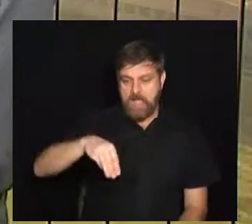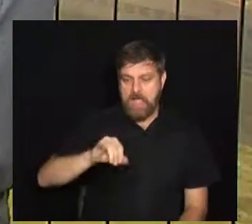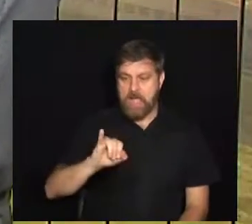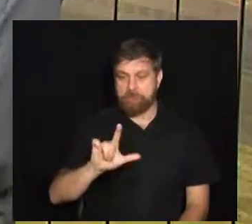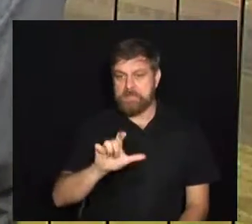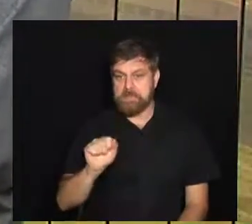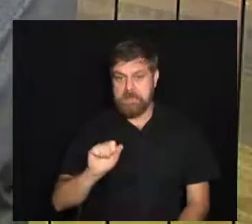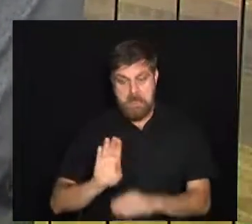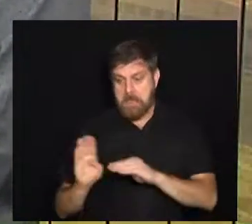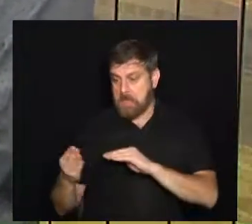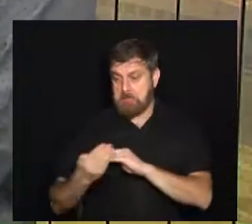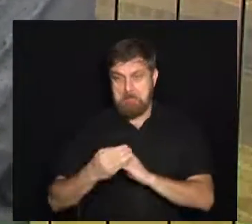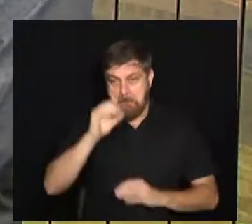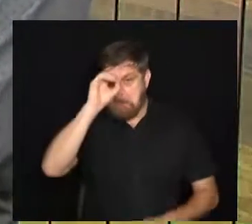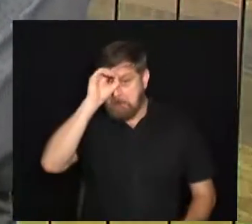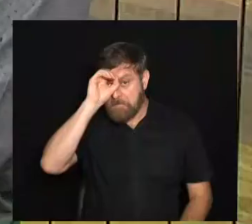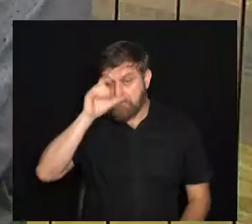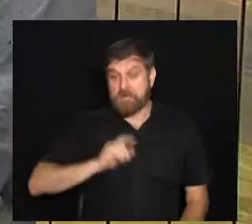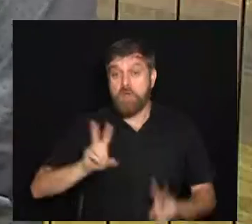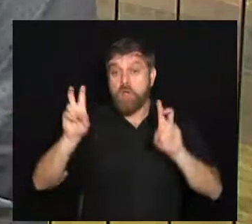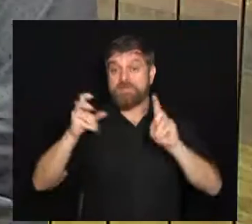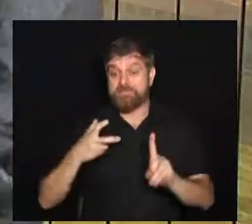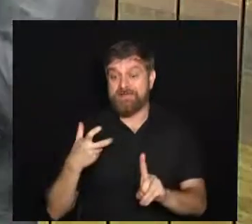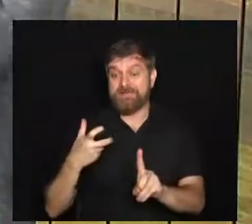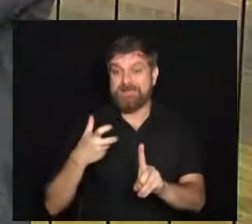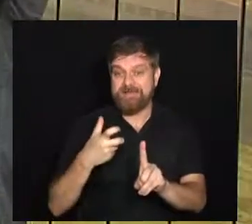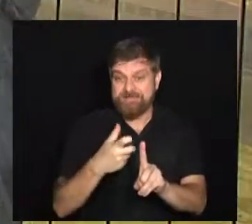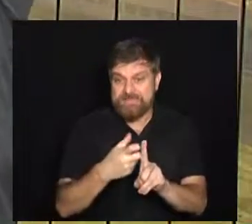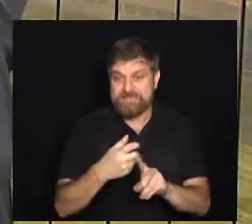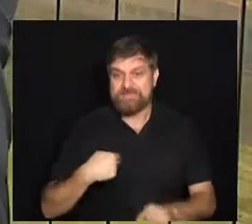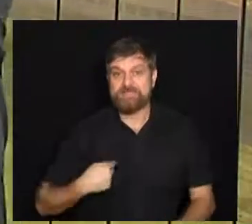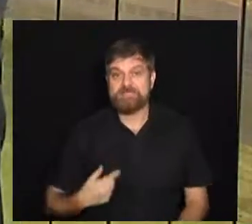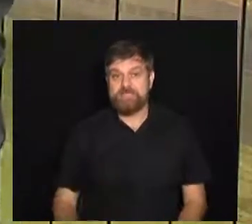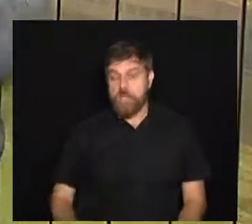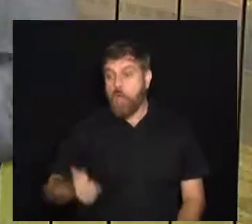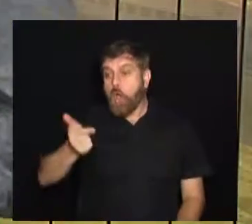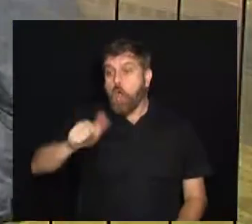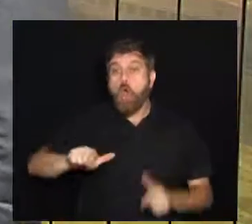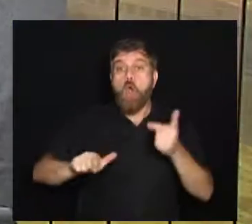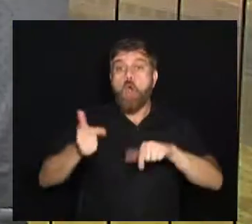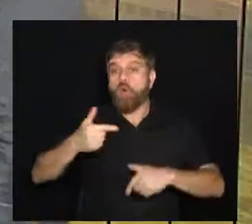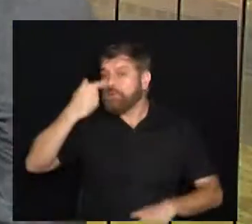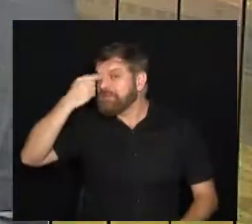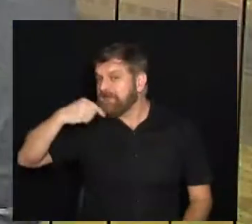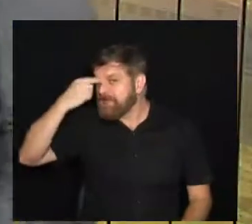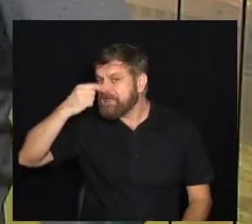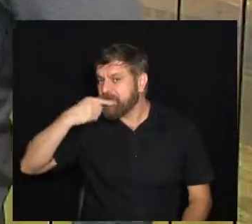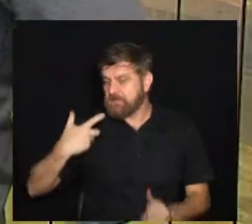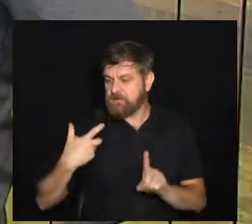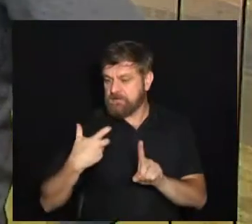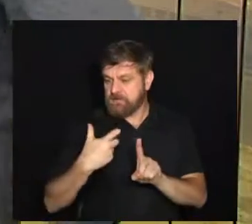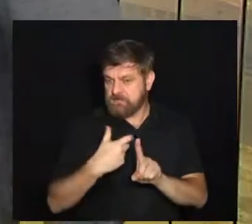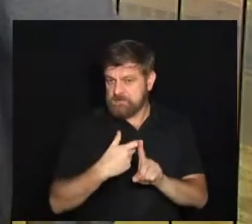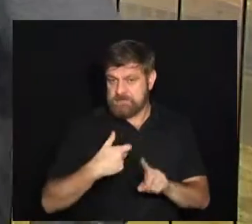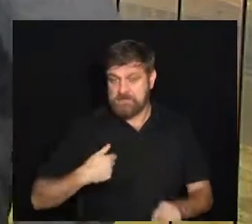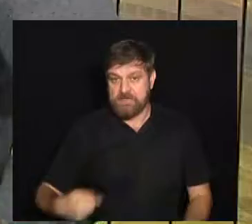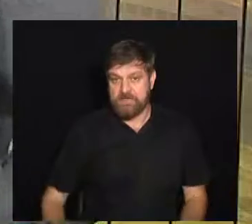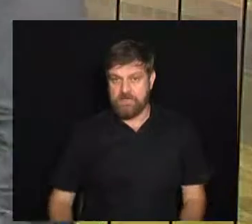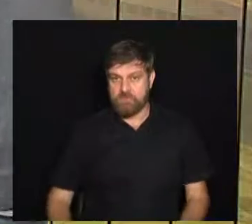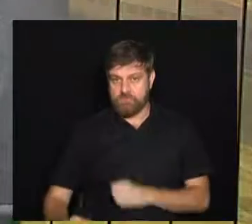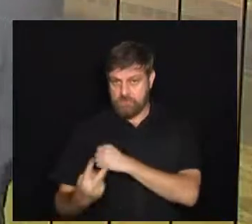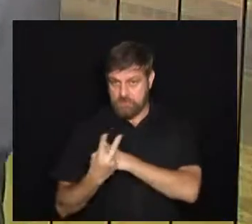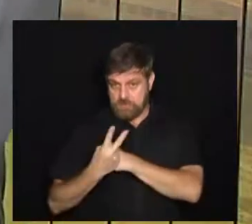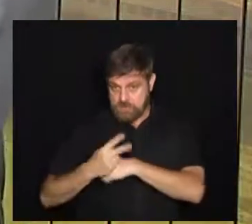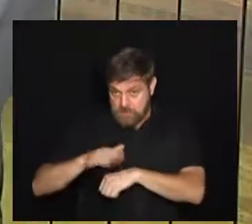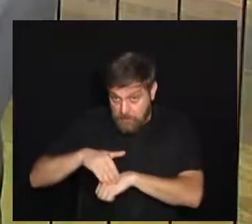bairro que ela é vacina esse assunto é importante se eu vacinar contra outros tipos de gripe tem o menor chance de